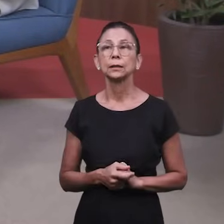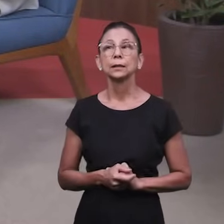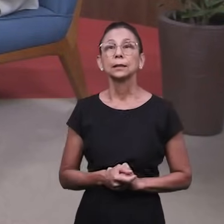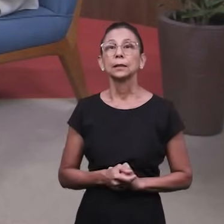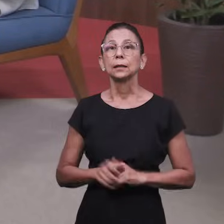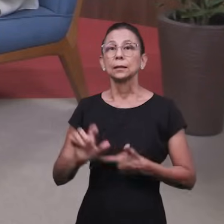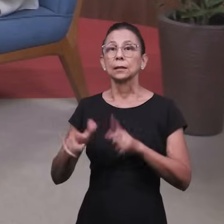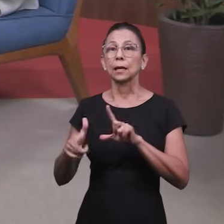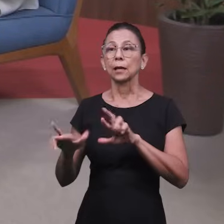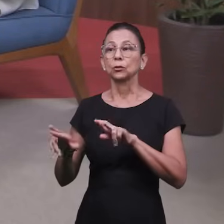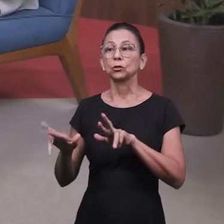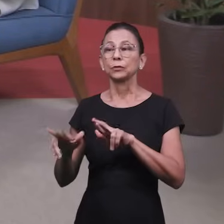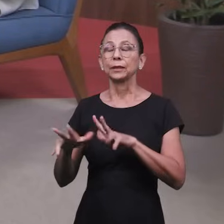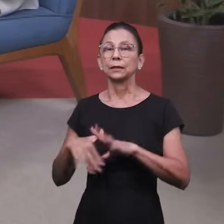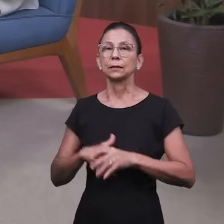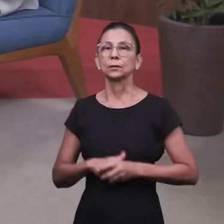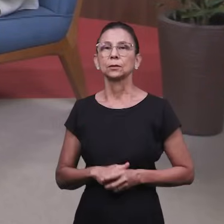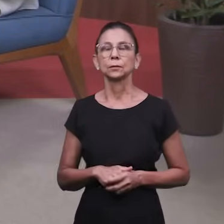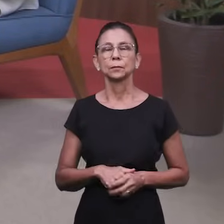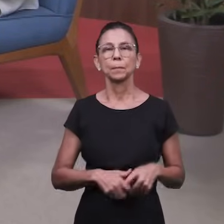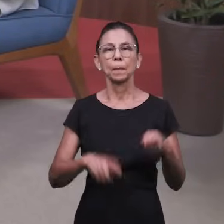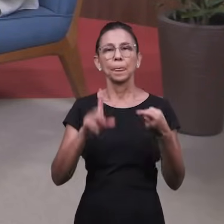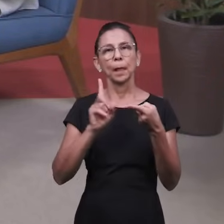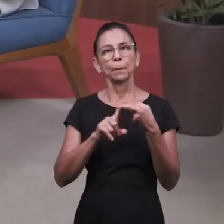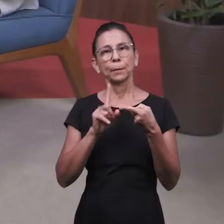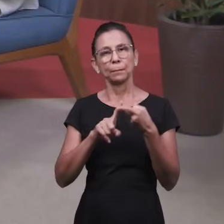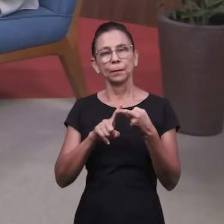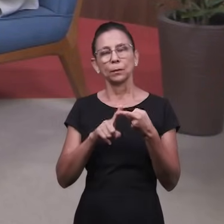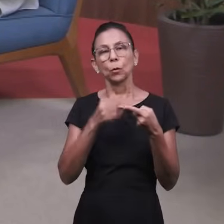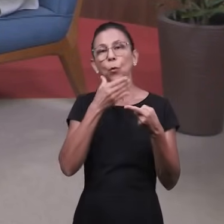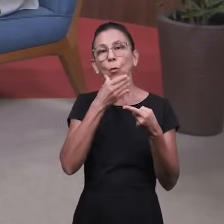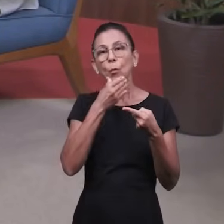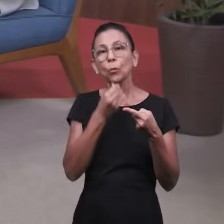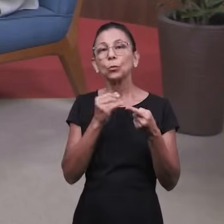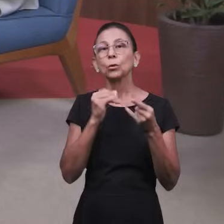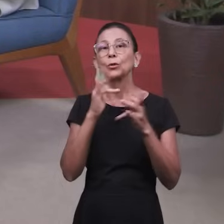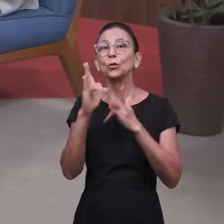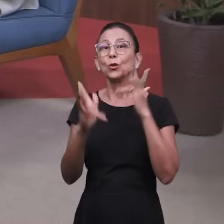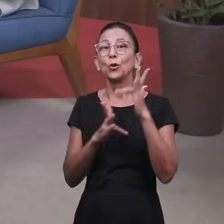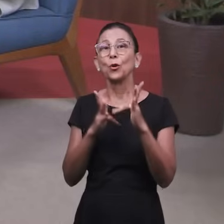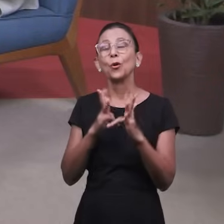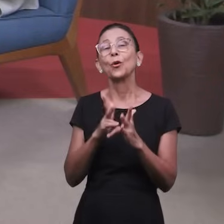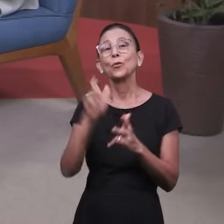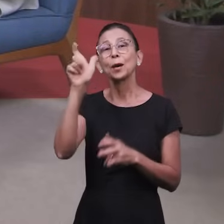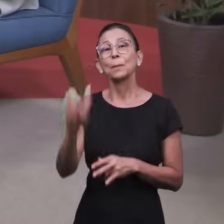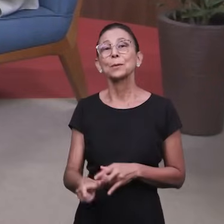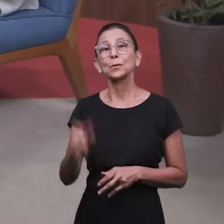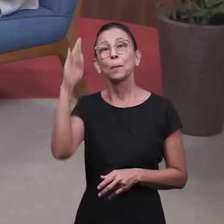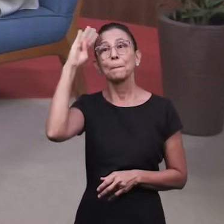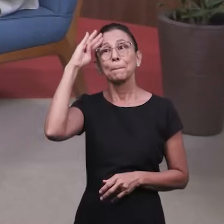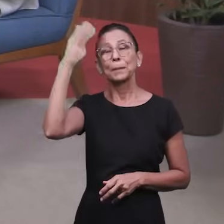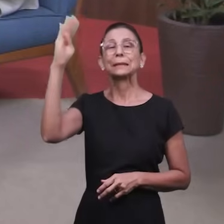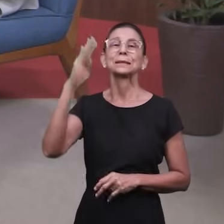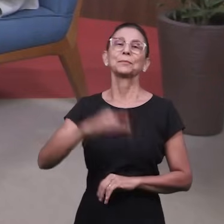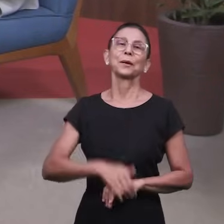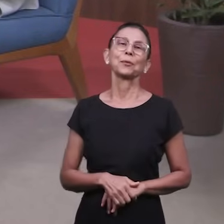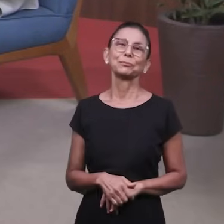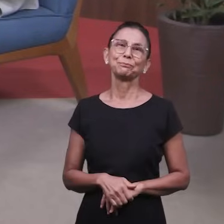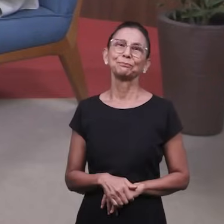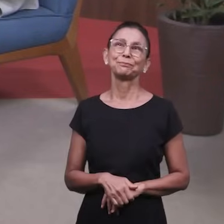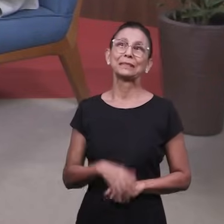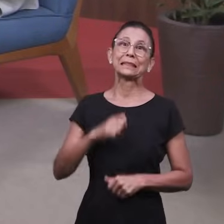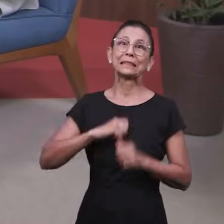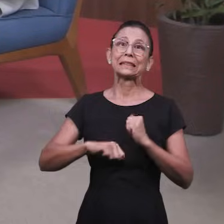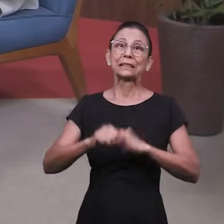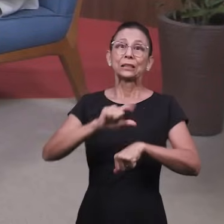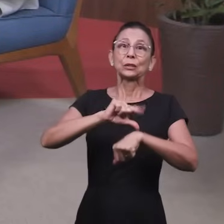não. Primeiro, o personagem principal do casamento já é o noivo e não a noiva. A expectativa toda era o noivo. Era o noivo. Era a chegada